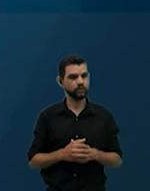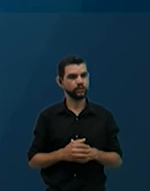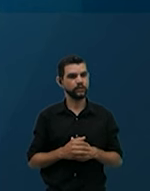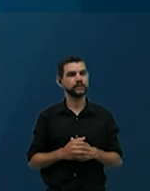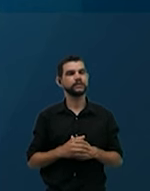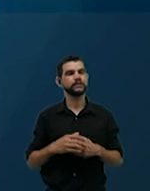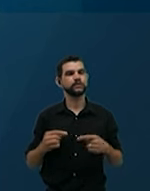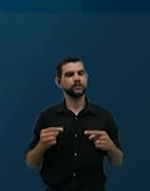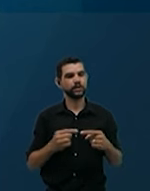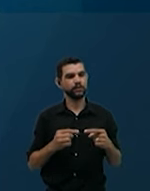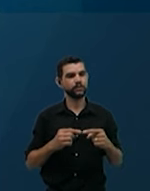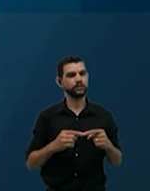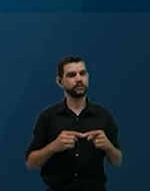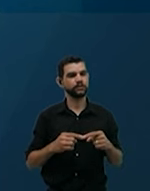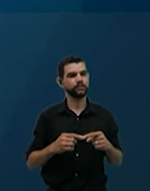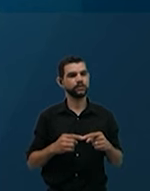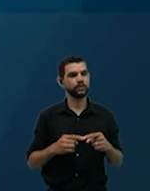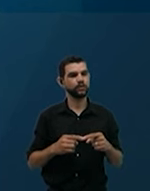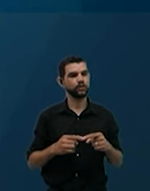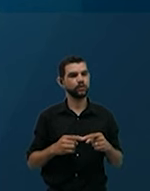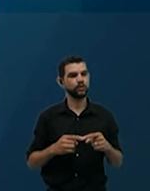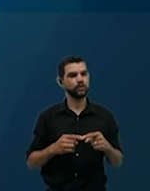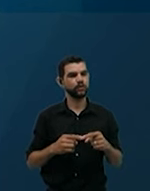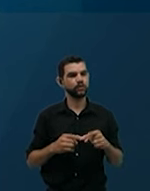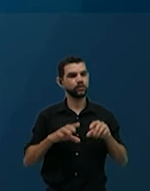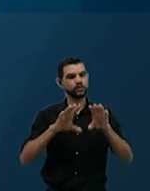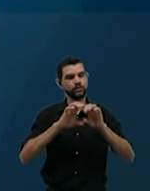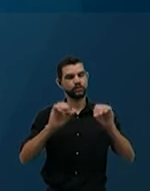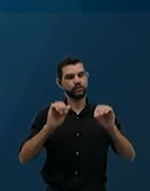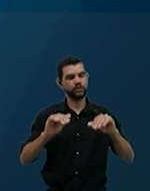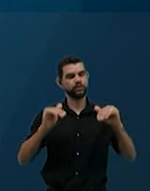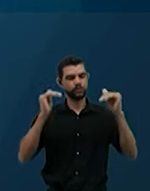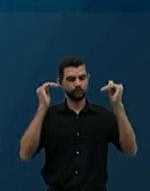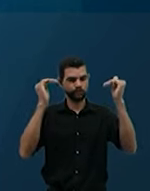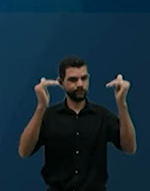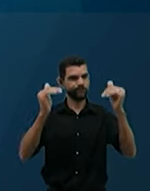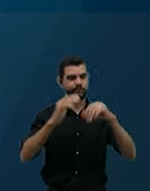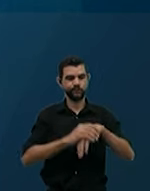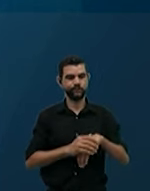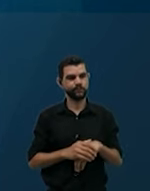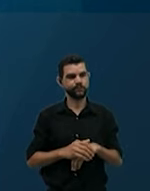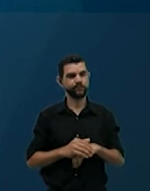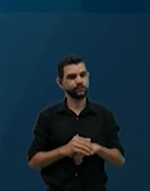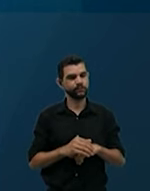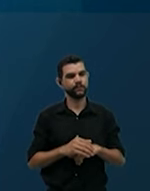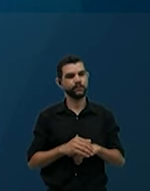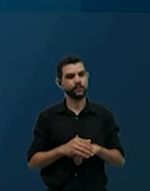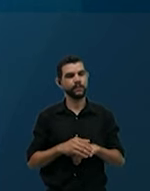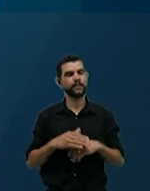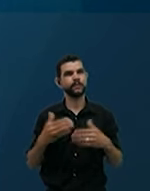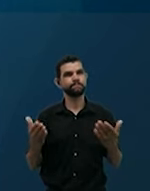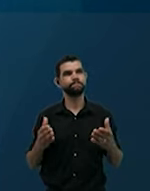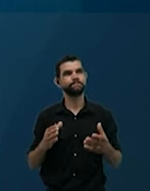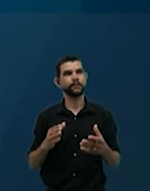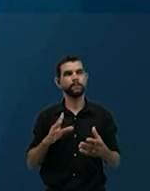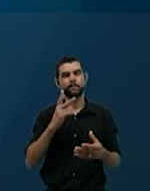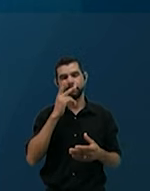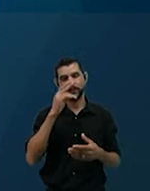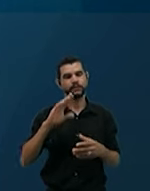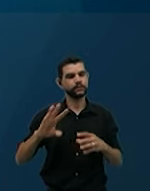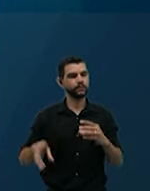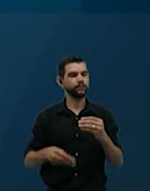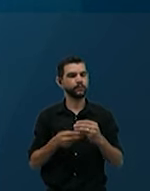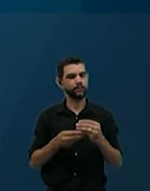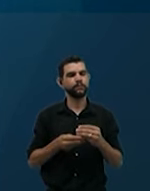superiores. Essa é justamente a hipótese dos autos, em que se propõe a alteração da orientação firmada